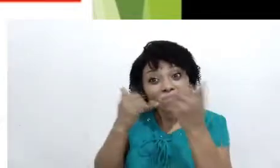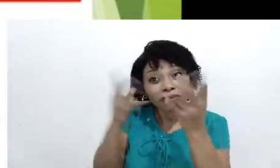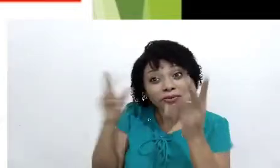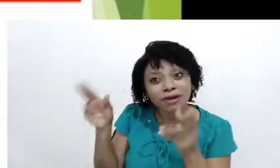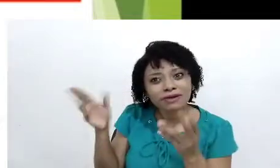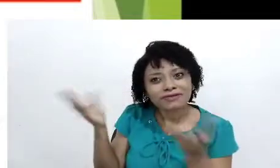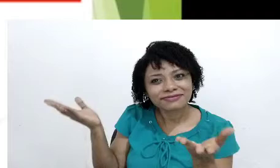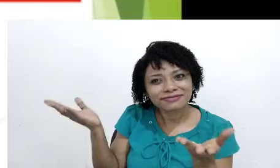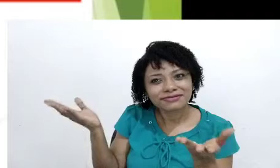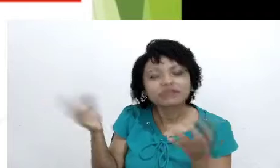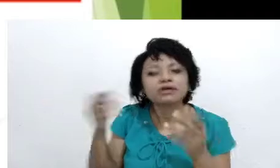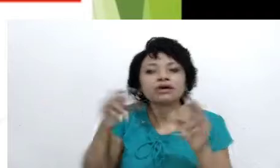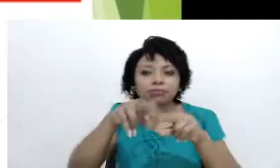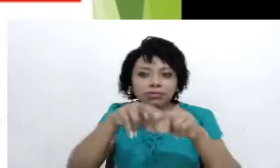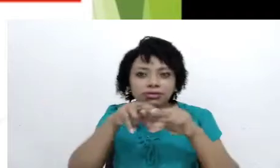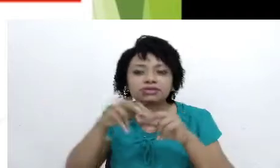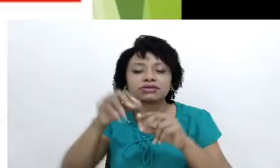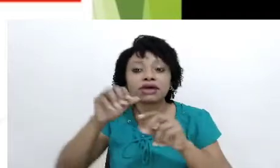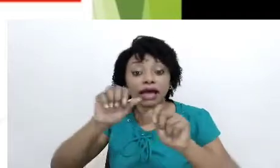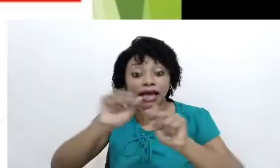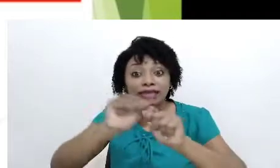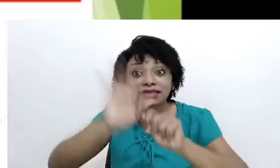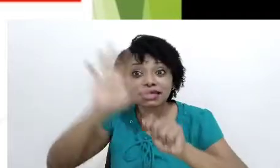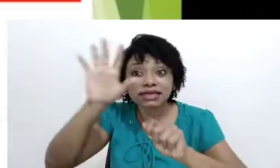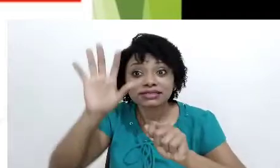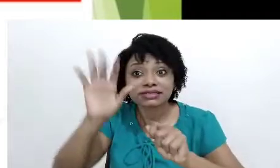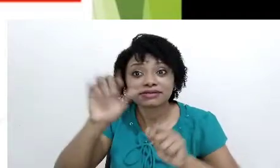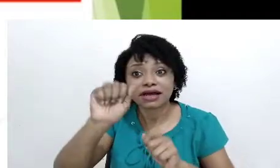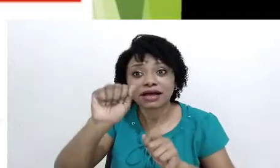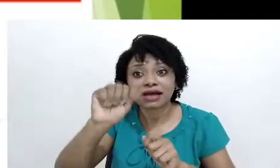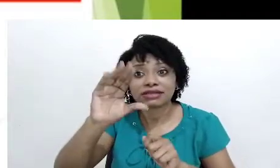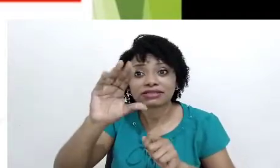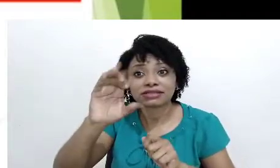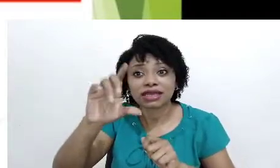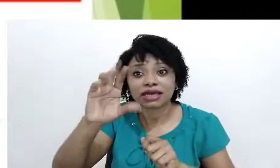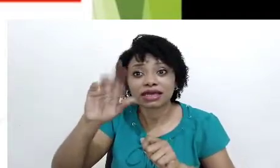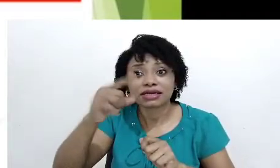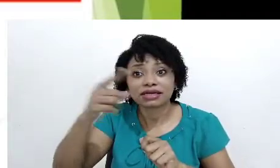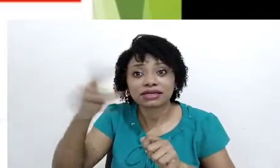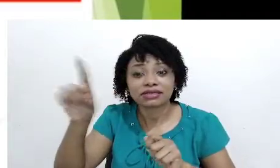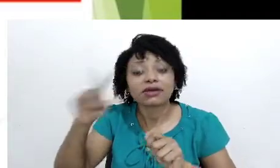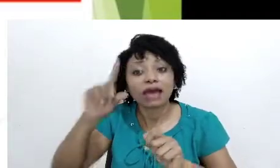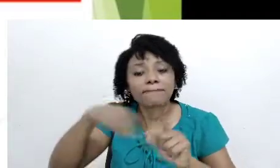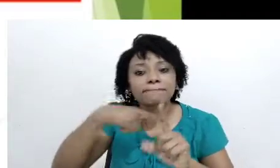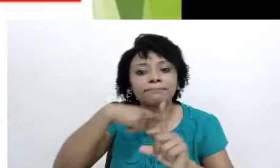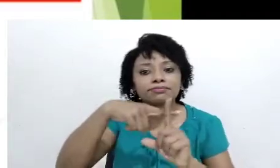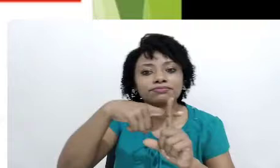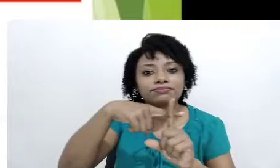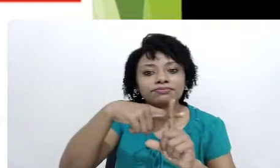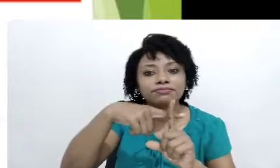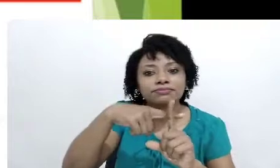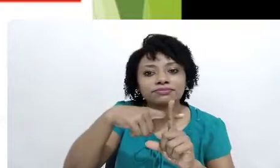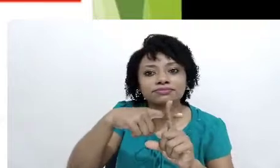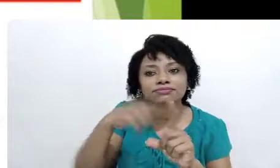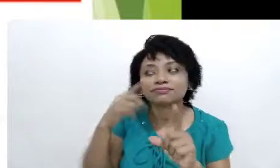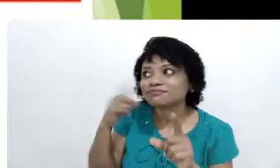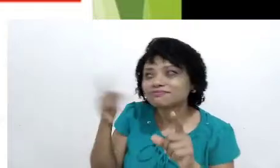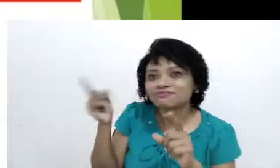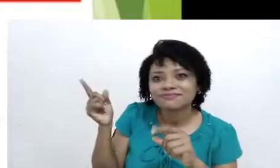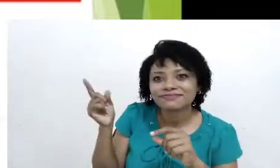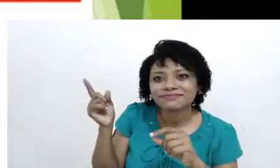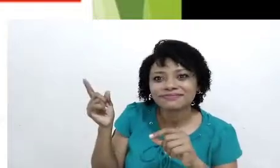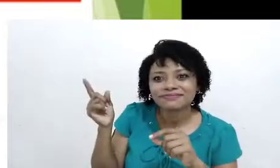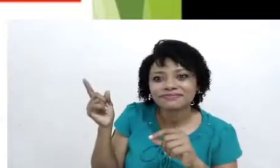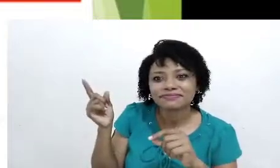uniforme. Também com as mesmas características, só que aqui a gente está falando de aceleração. Se a aceleração for